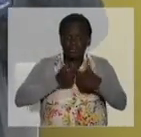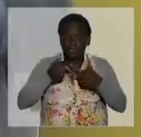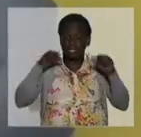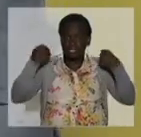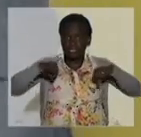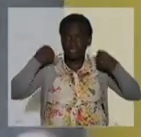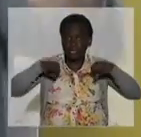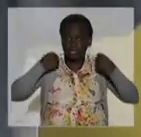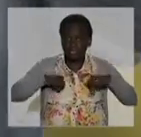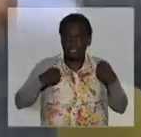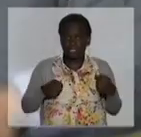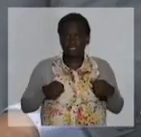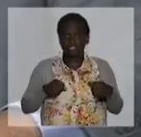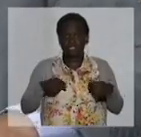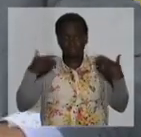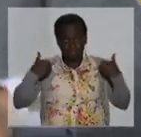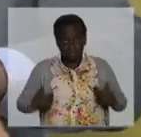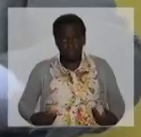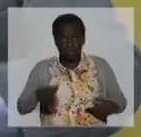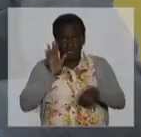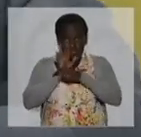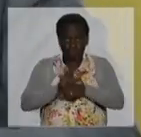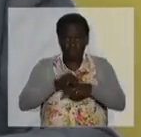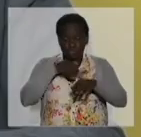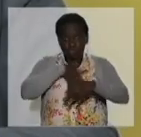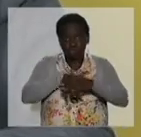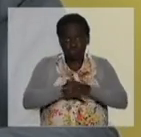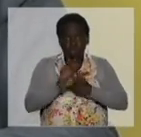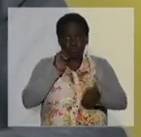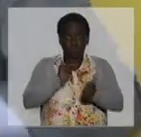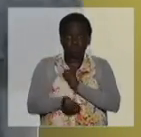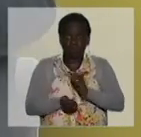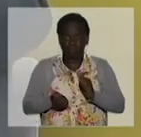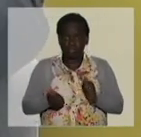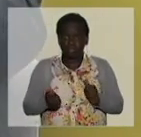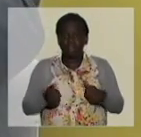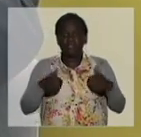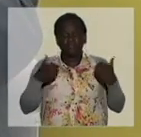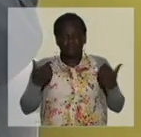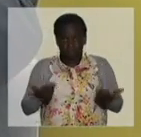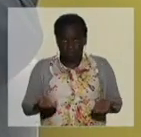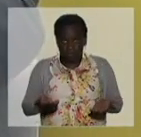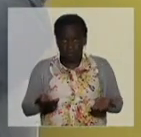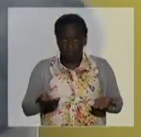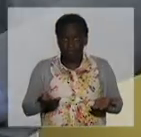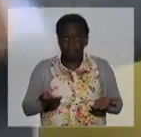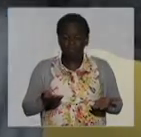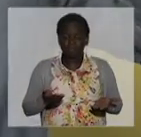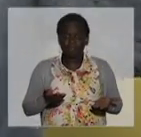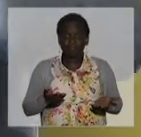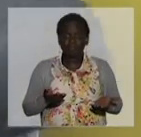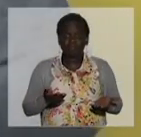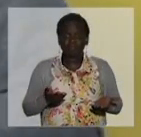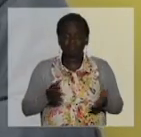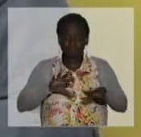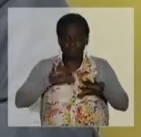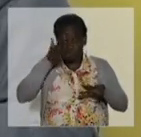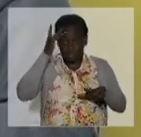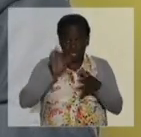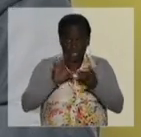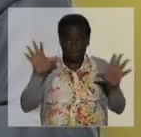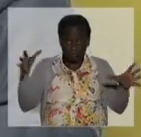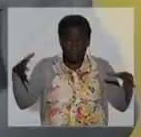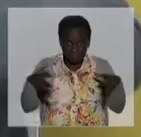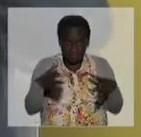atividade física que incorpora a prática esportiva. Sim. E aí sim, com a